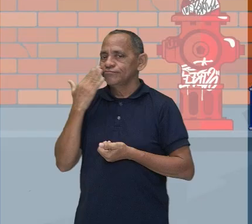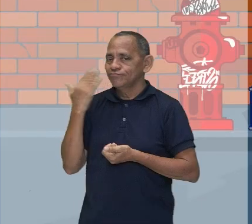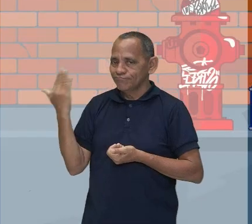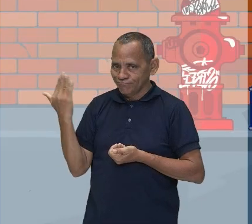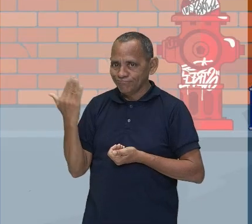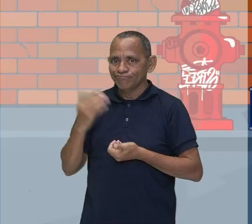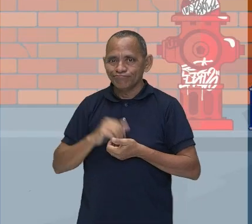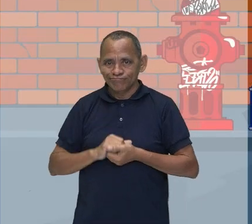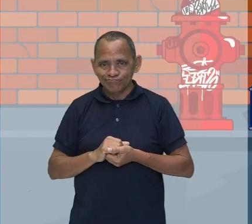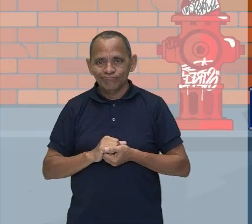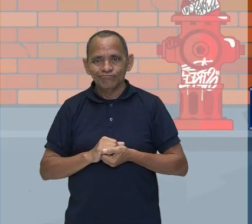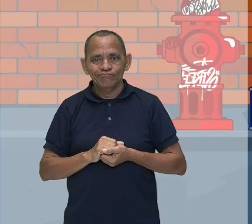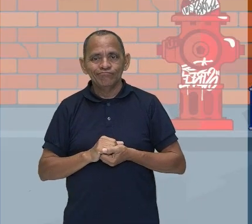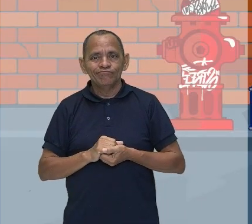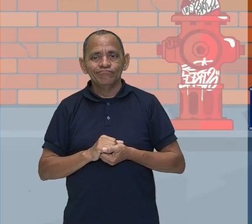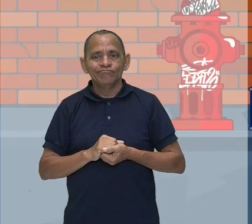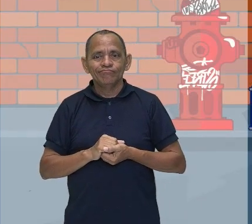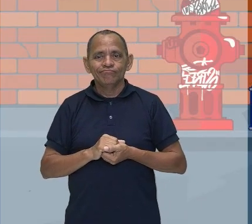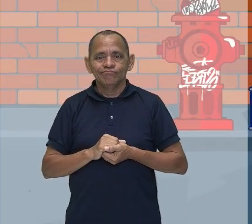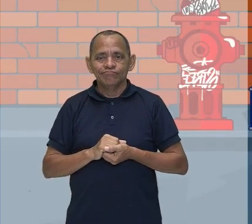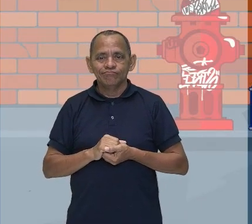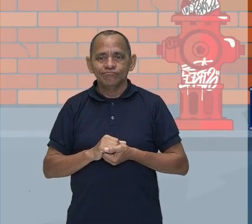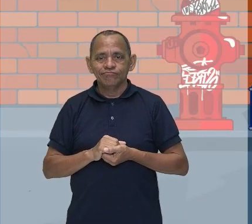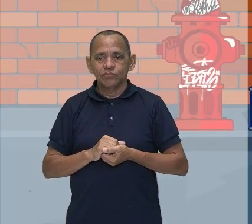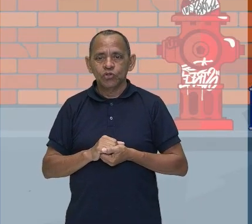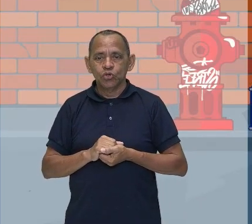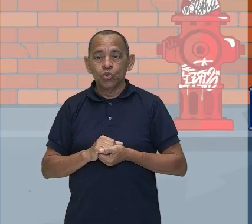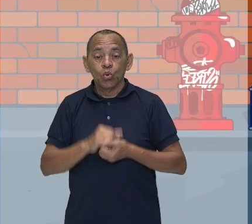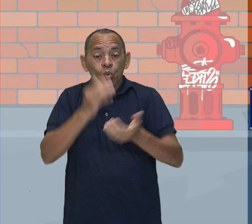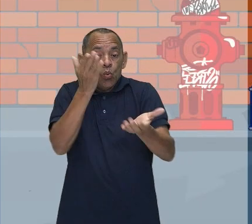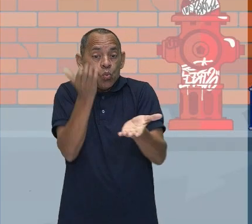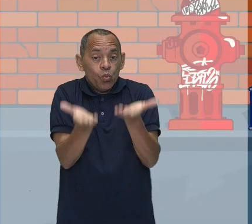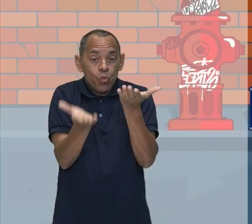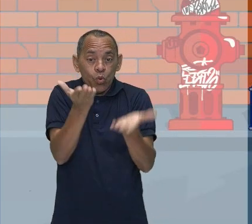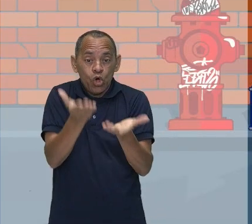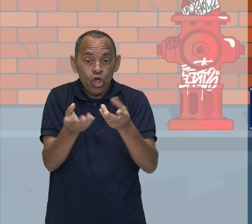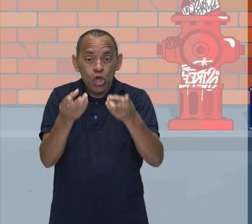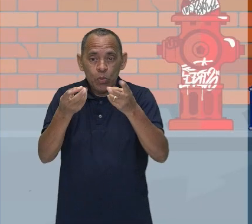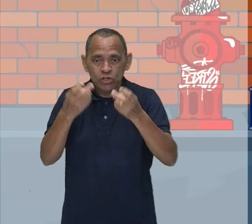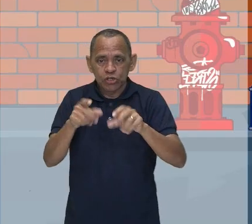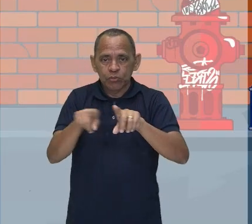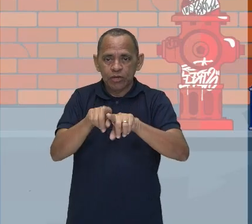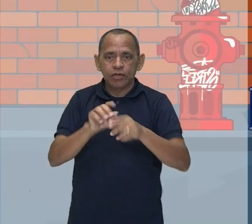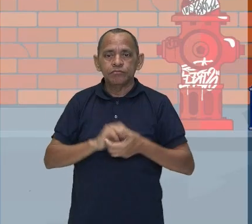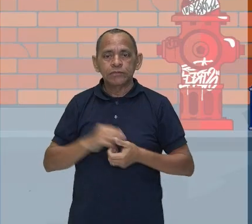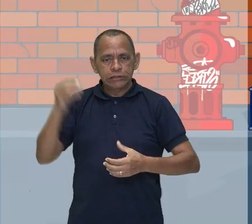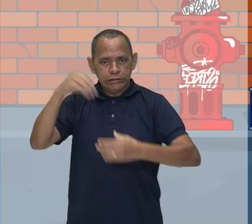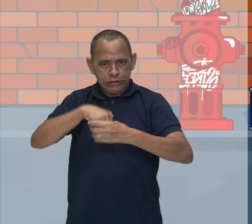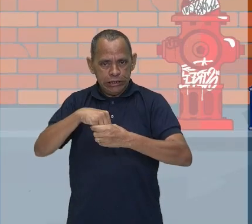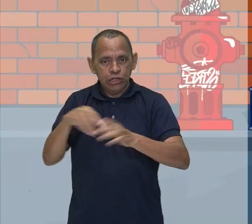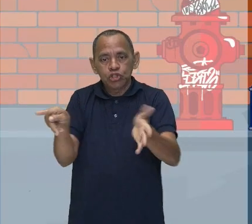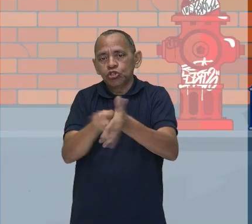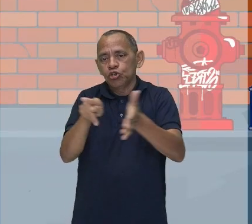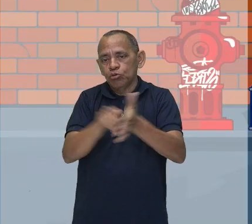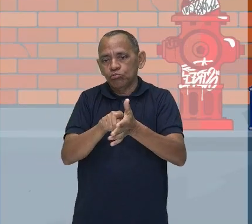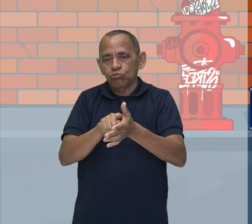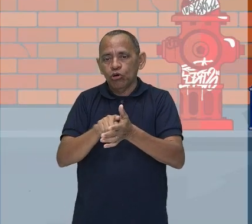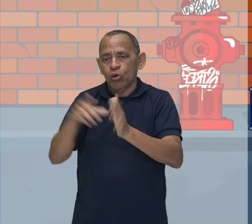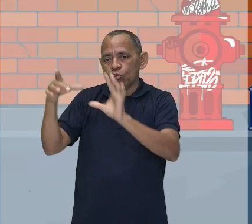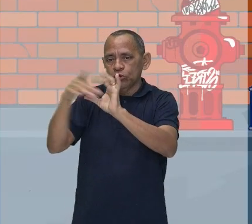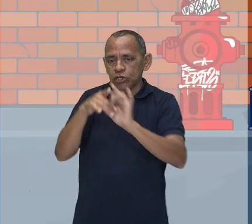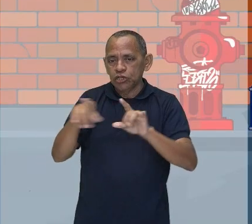Preste atenção inclusive no próprio contexto. Tá vendo que tá uma mistura